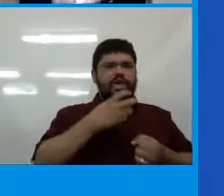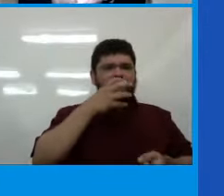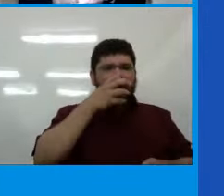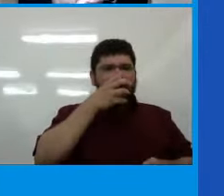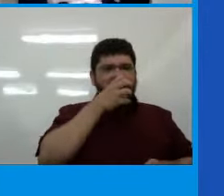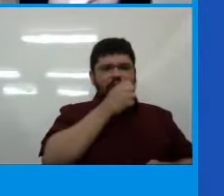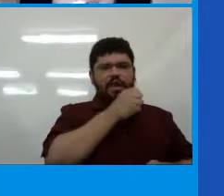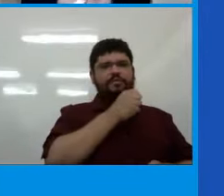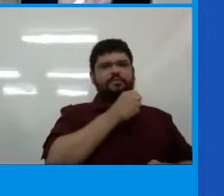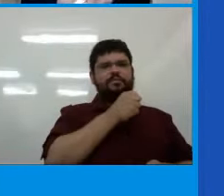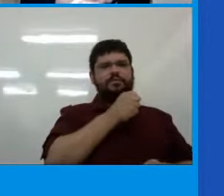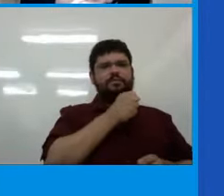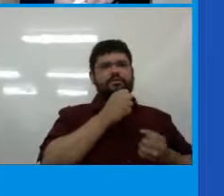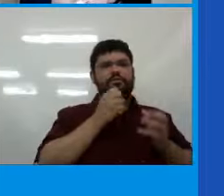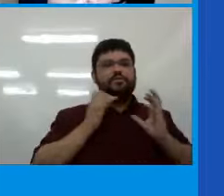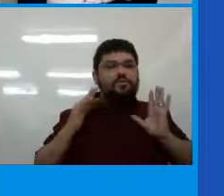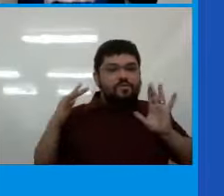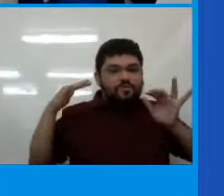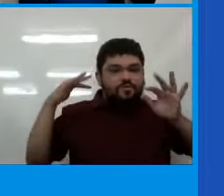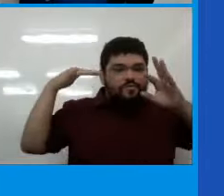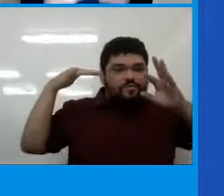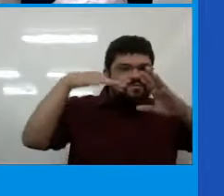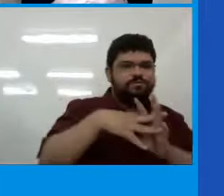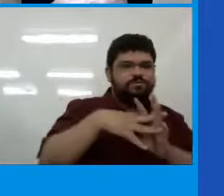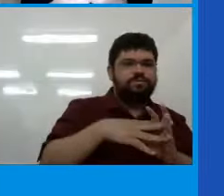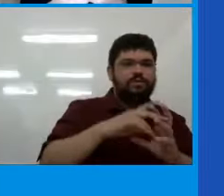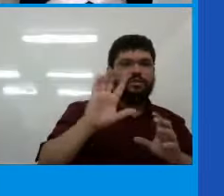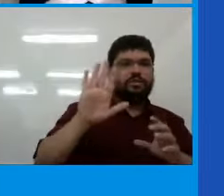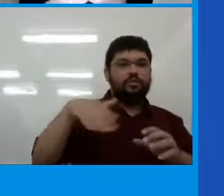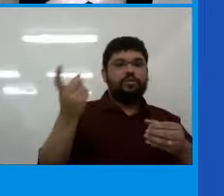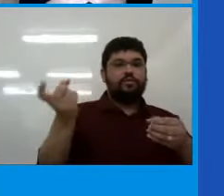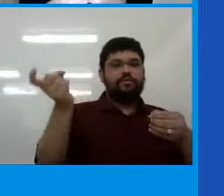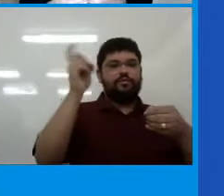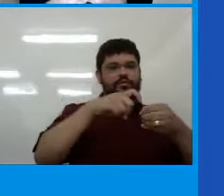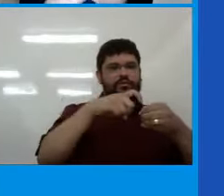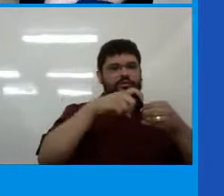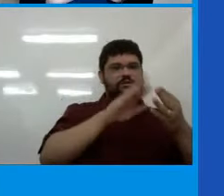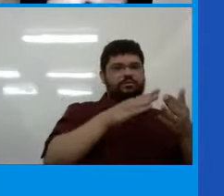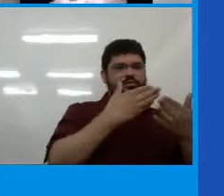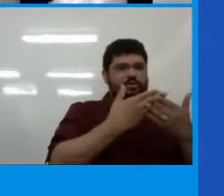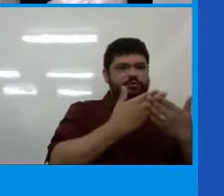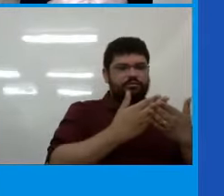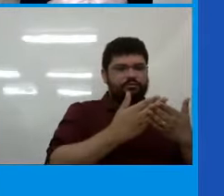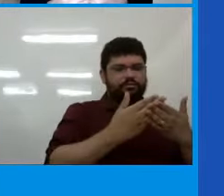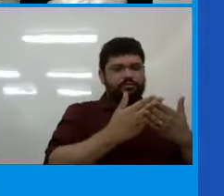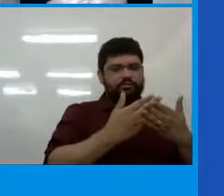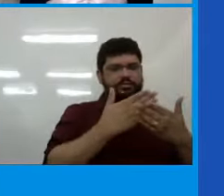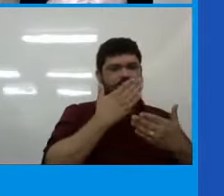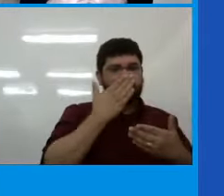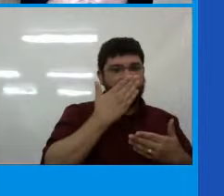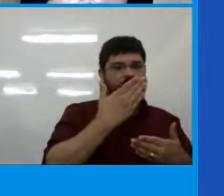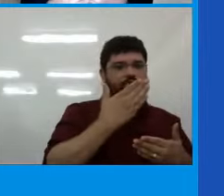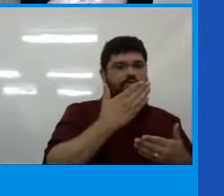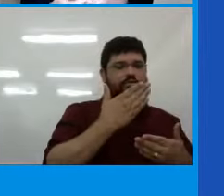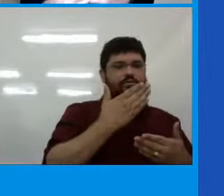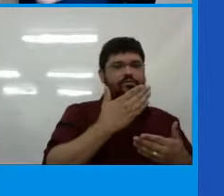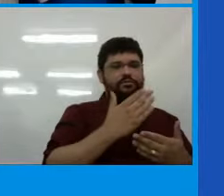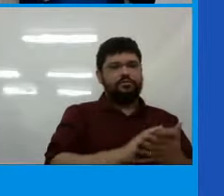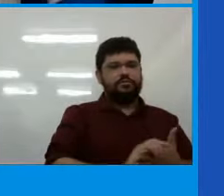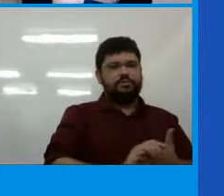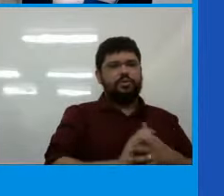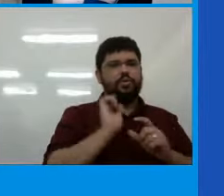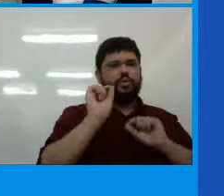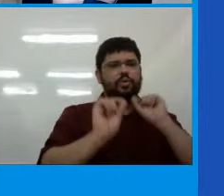né, aglomerar, e obviamente que quando a gente voltar, né, quando a gente voltar para o presencial, o que a